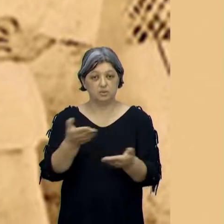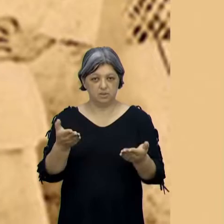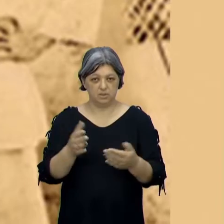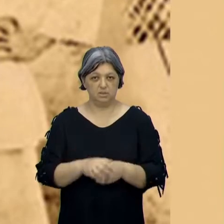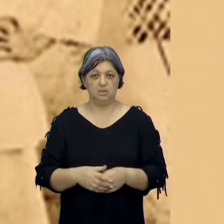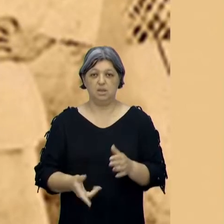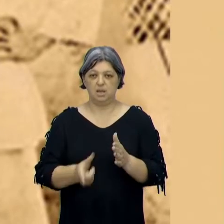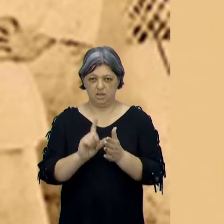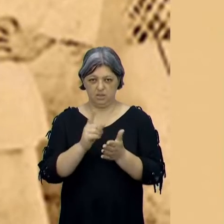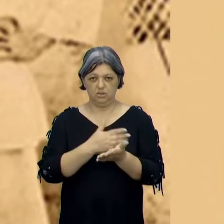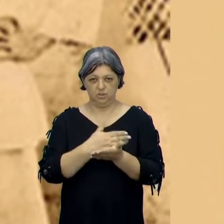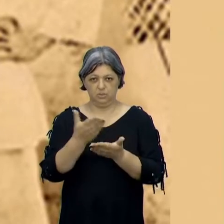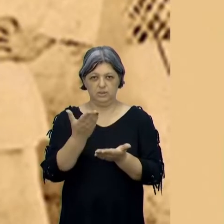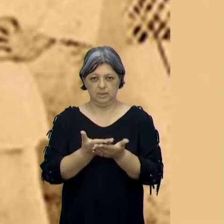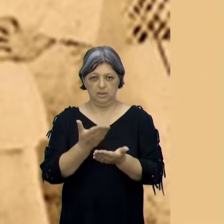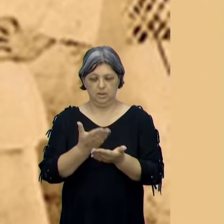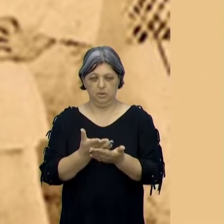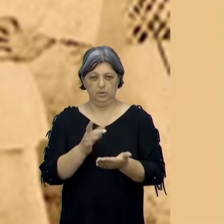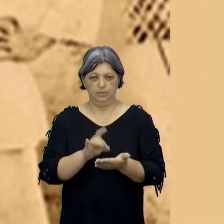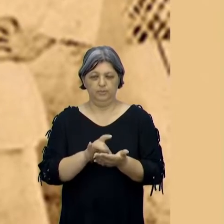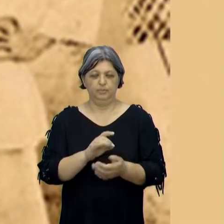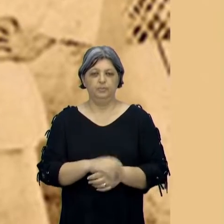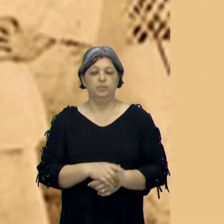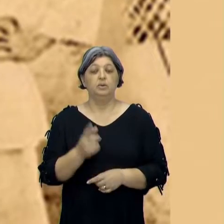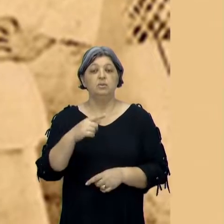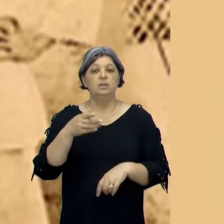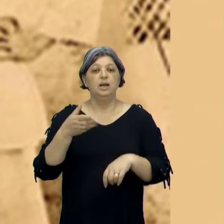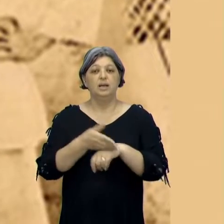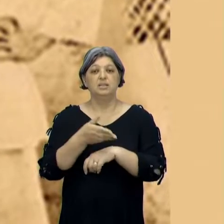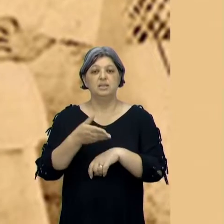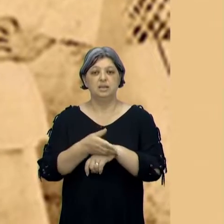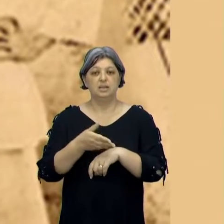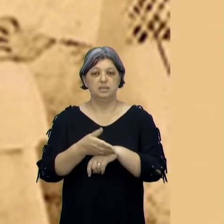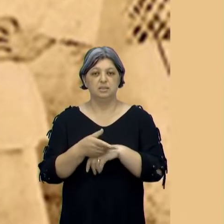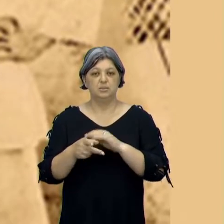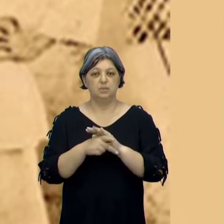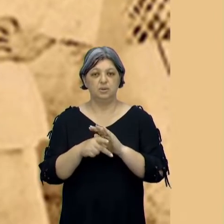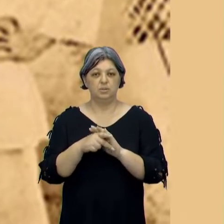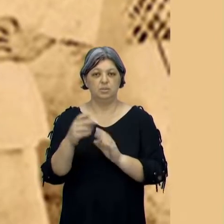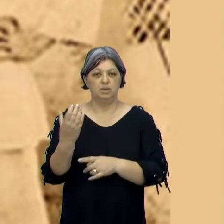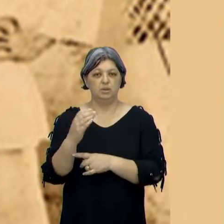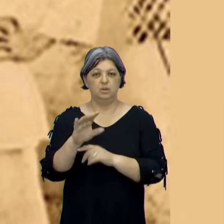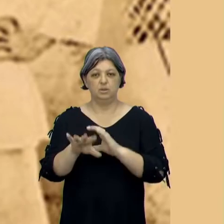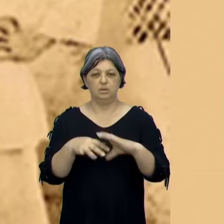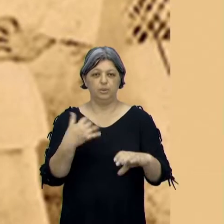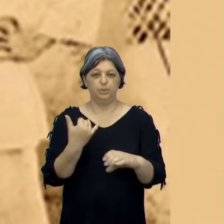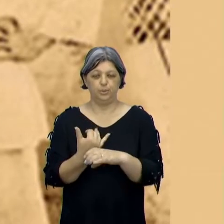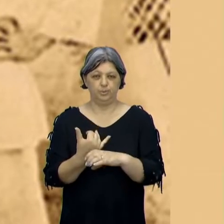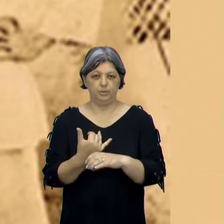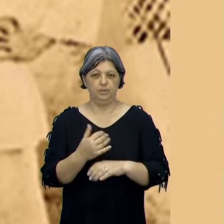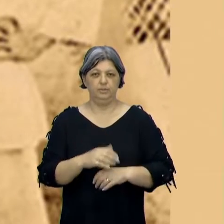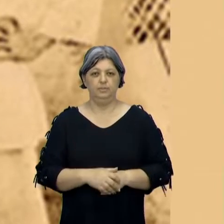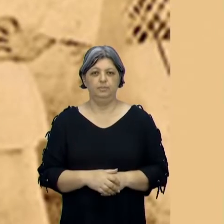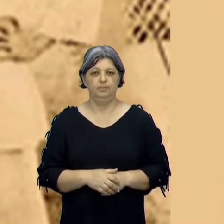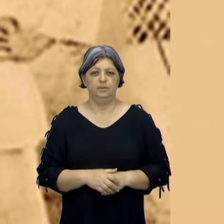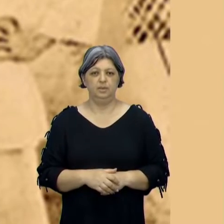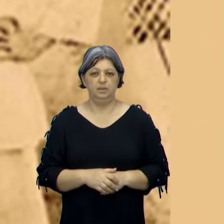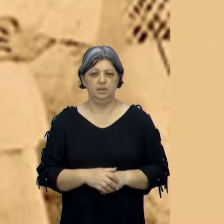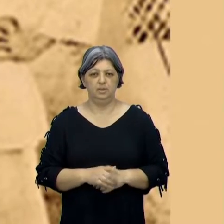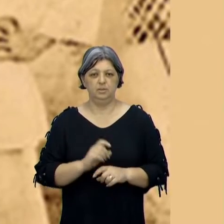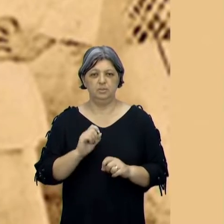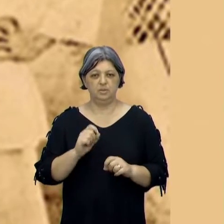vocês antes mesmo da aula começar, para que vocês acessem aí o nosso canal do YouTube, o canal